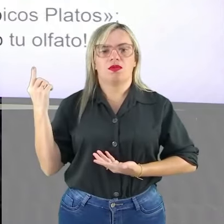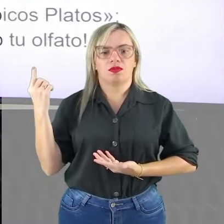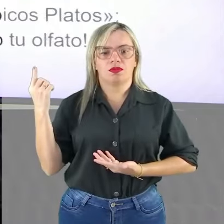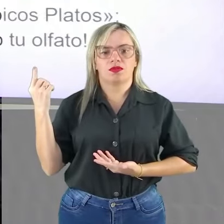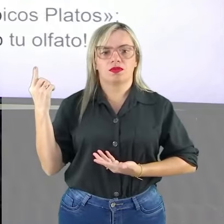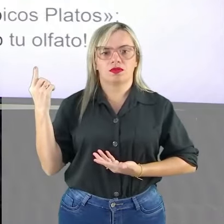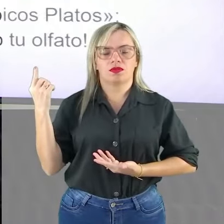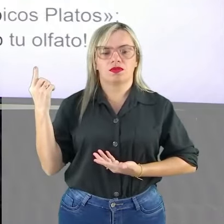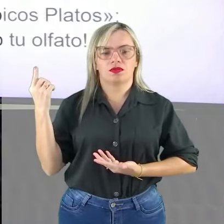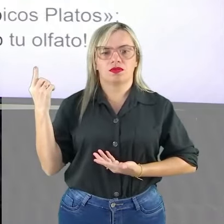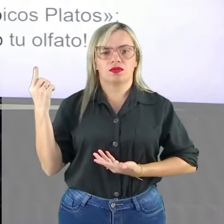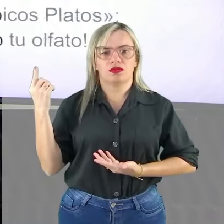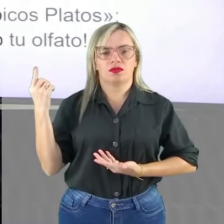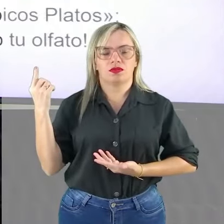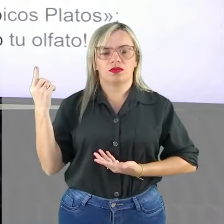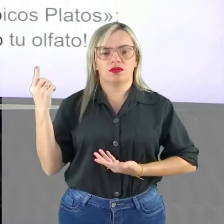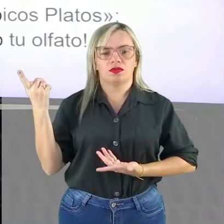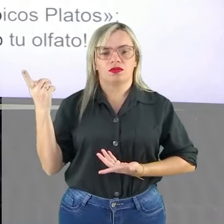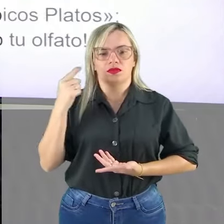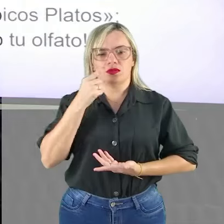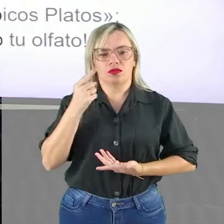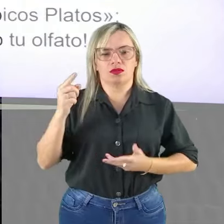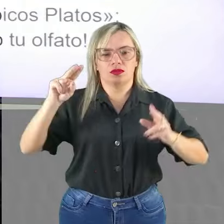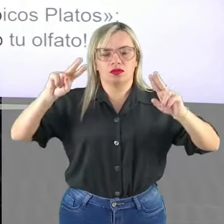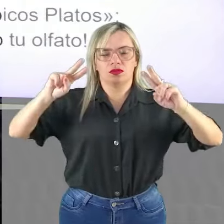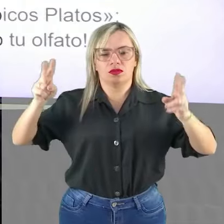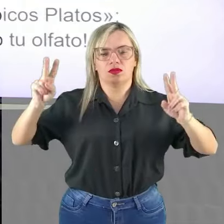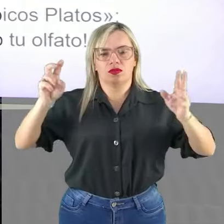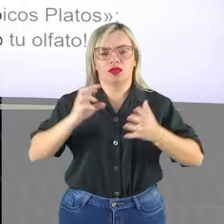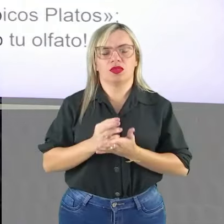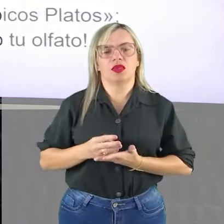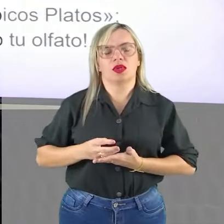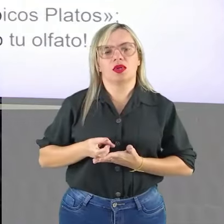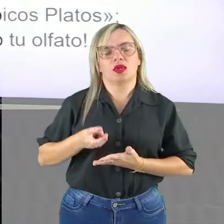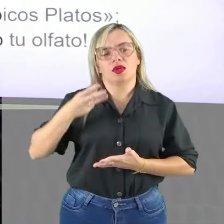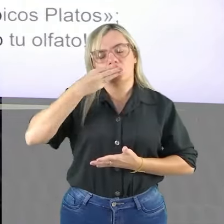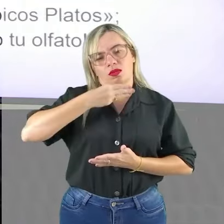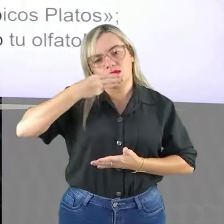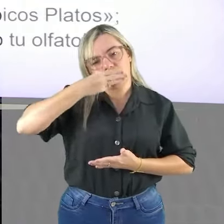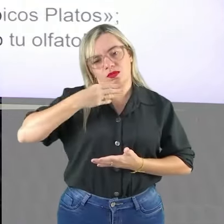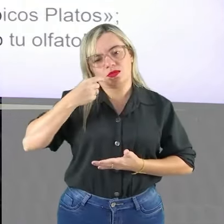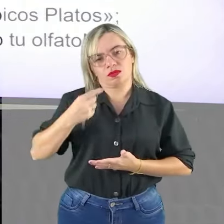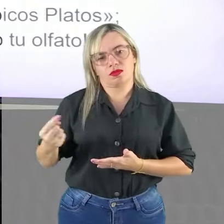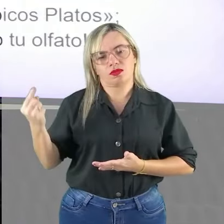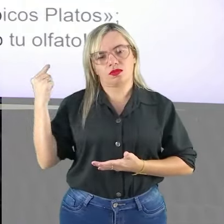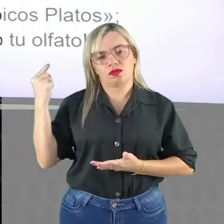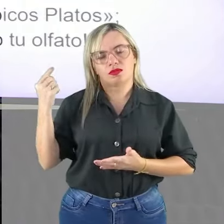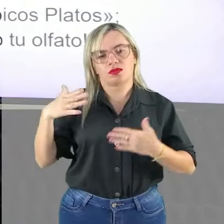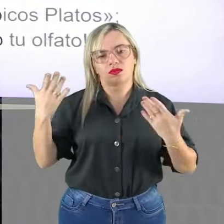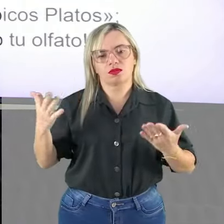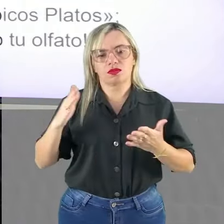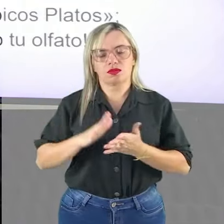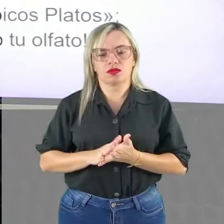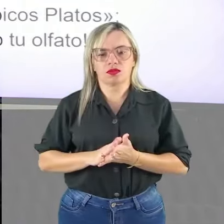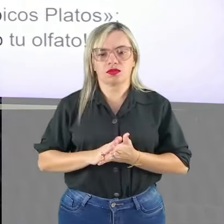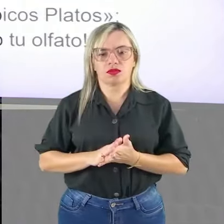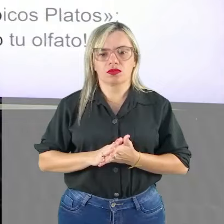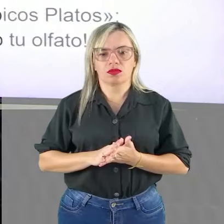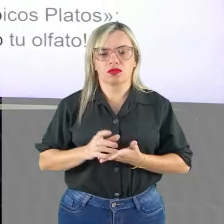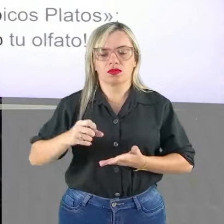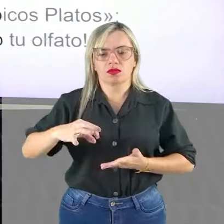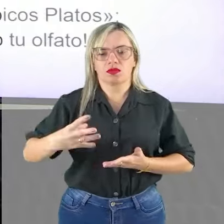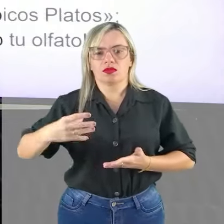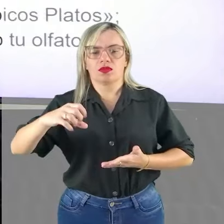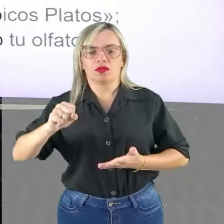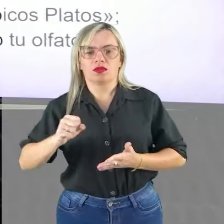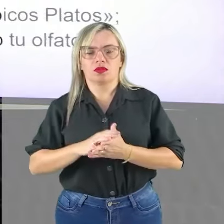suelos então observem caramelos doce né que a gente conhece aí em suelos Ou seja no chão e aí suelos de uma